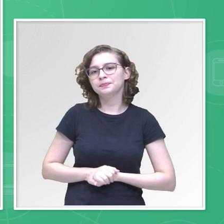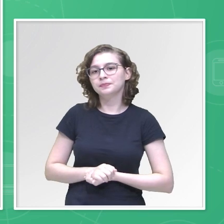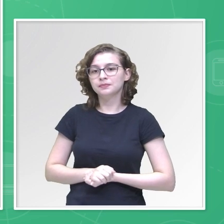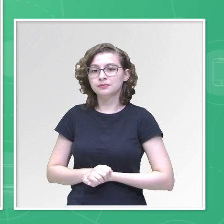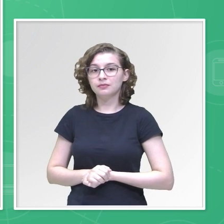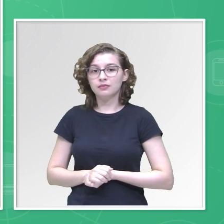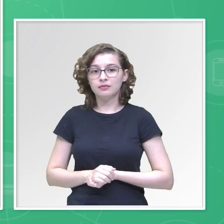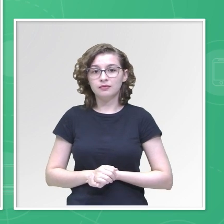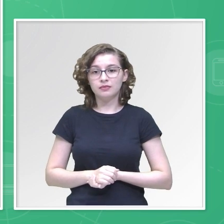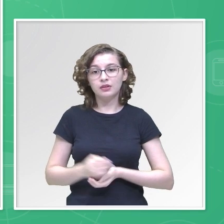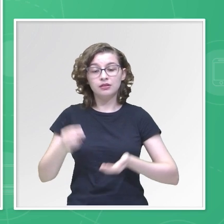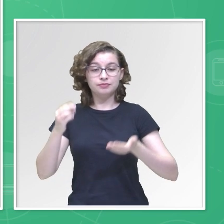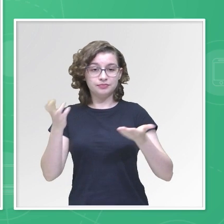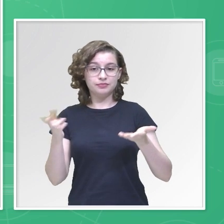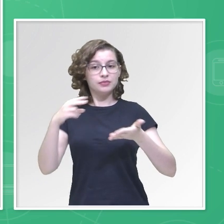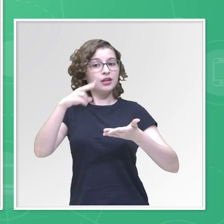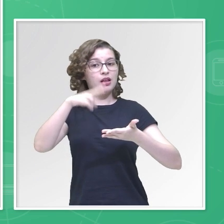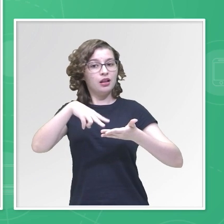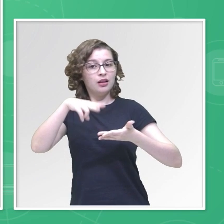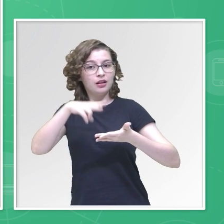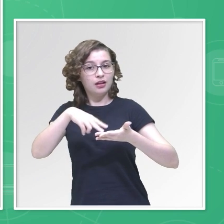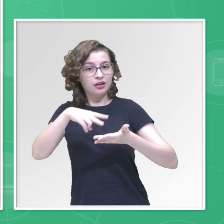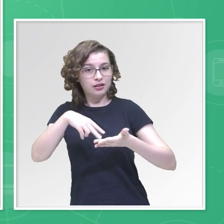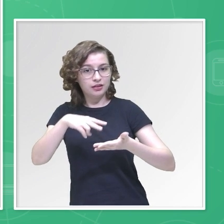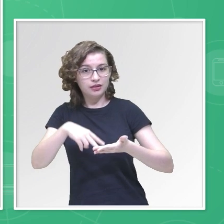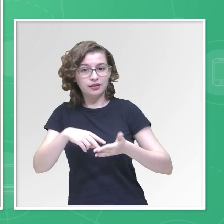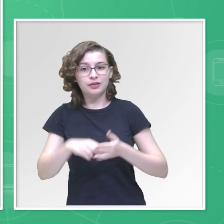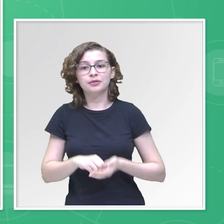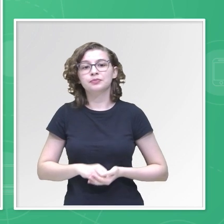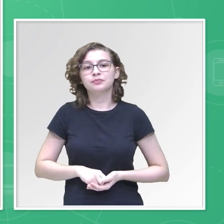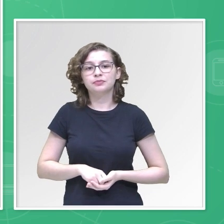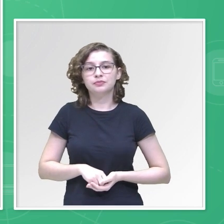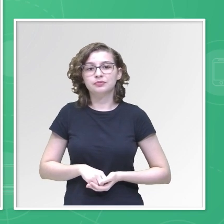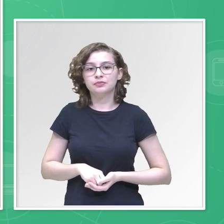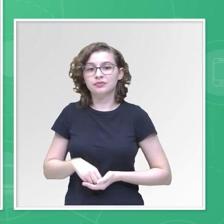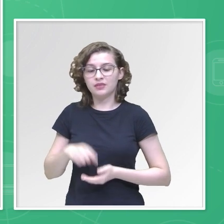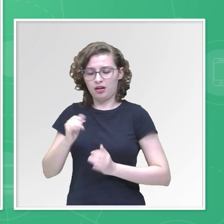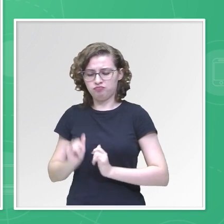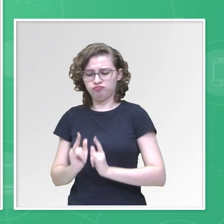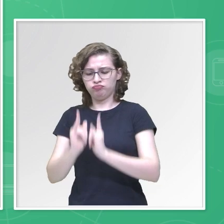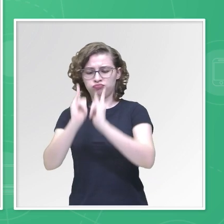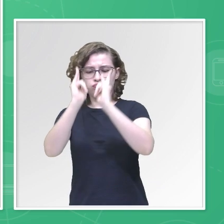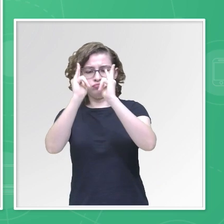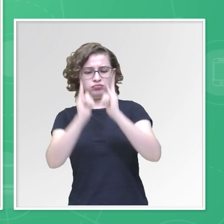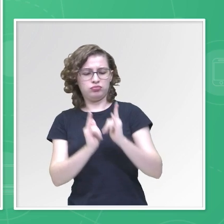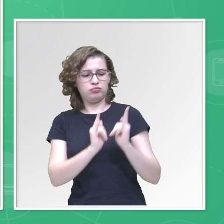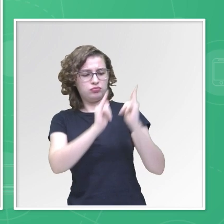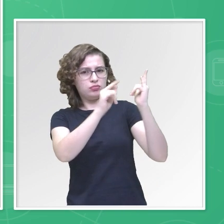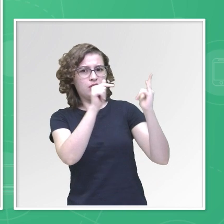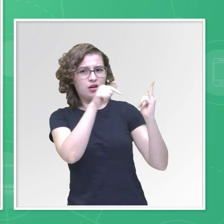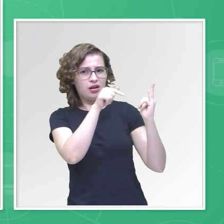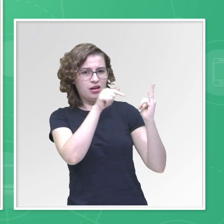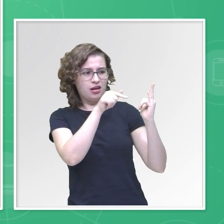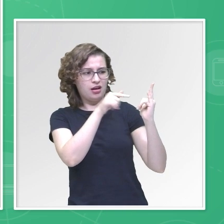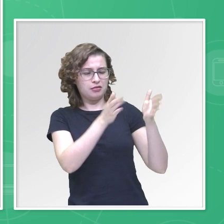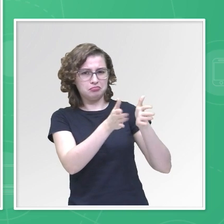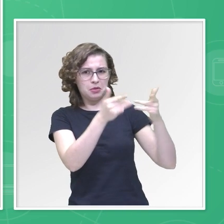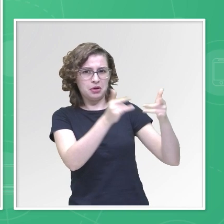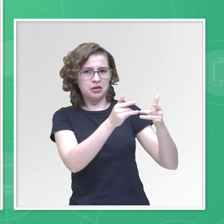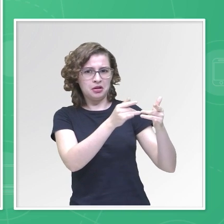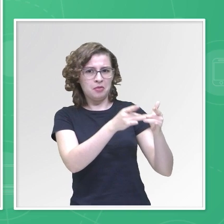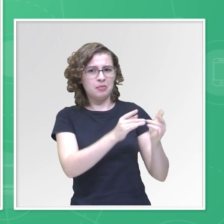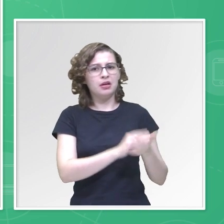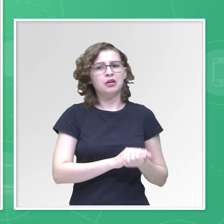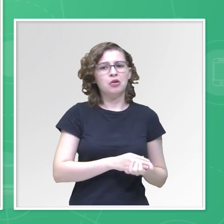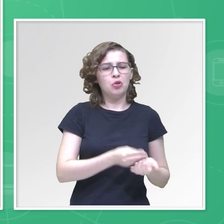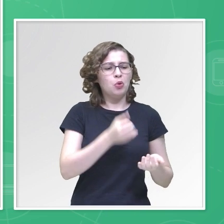Leia o trecho a seguir Qual é o trecho esse aí era a velha do apartamento vizinho Bom dia